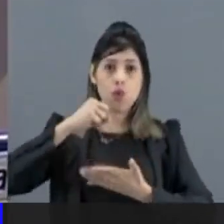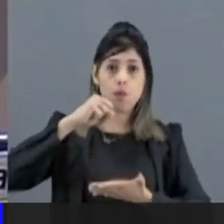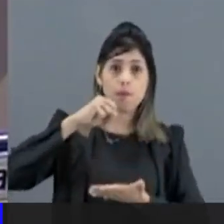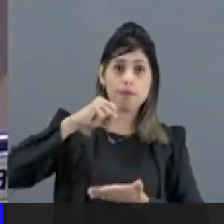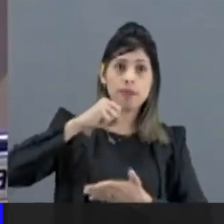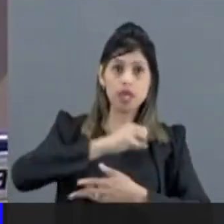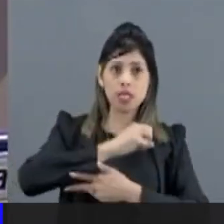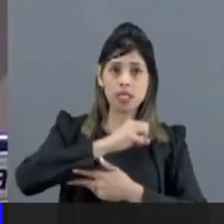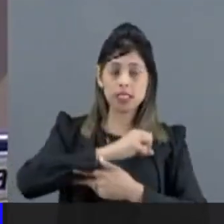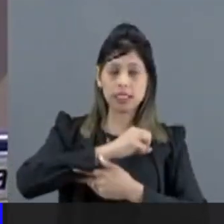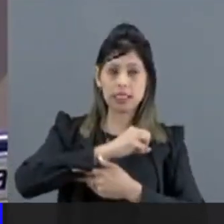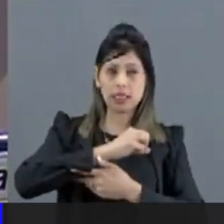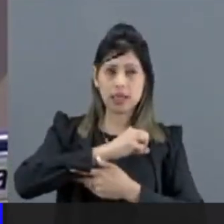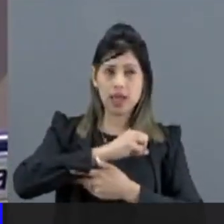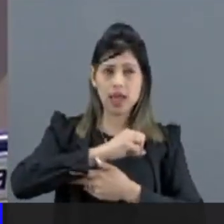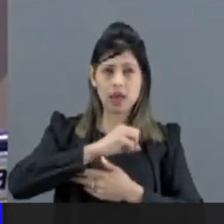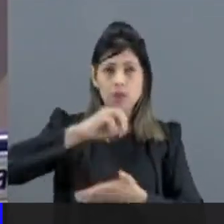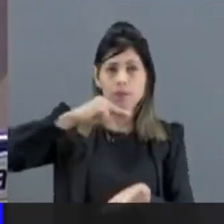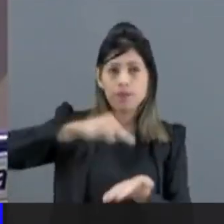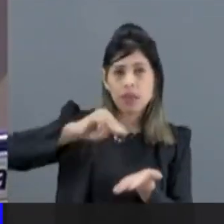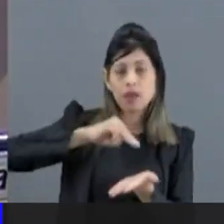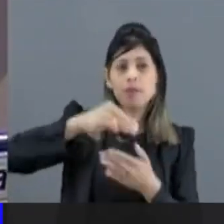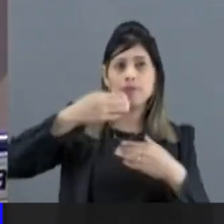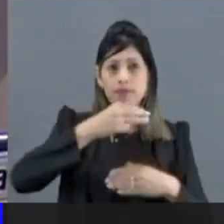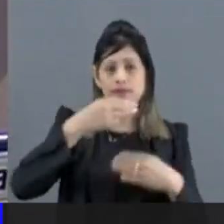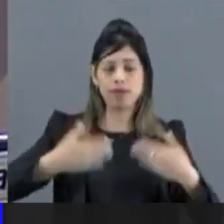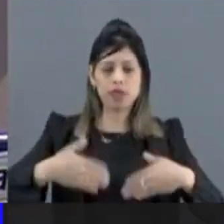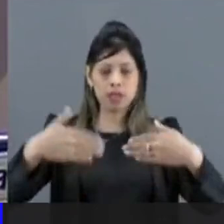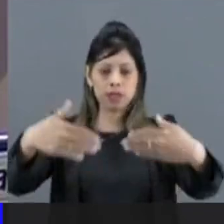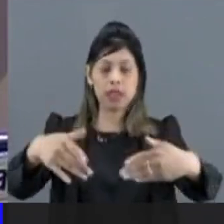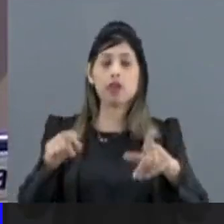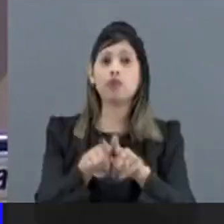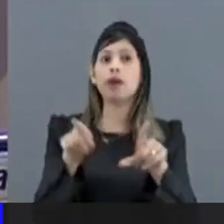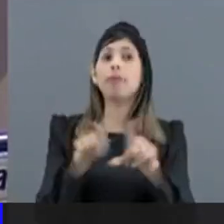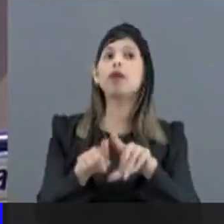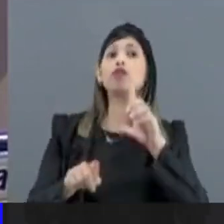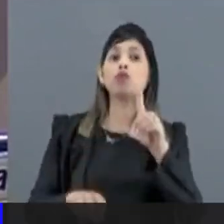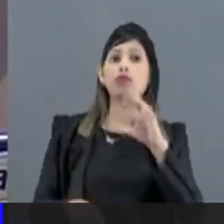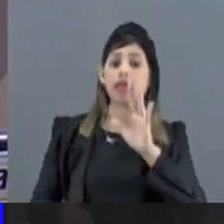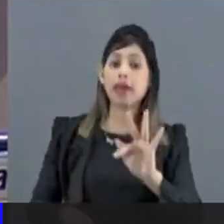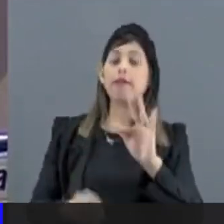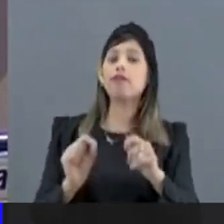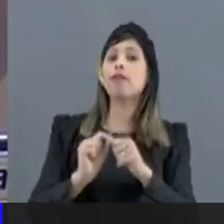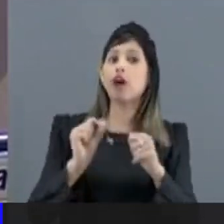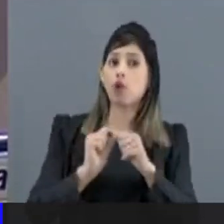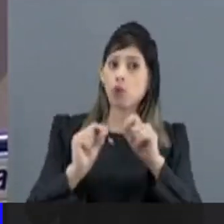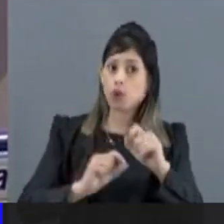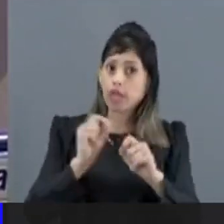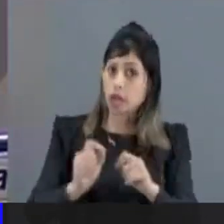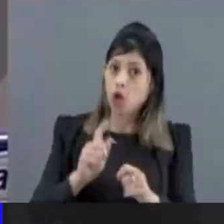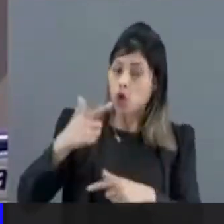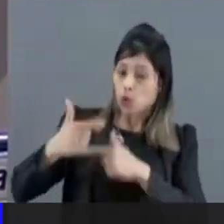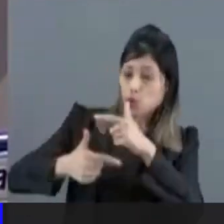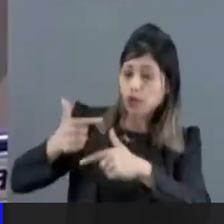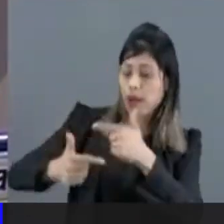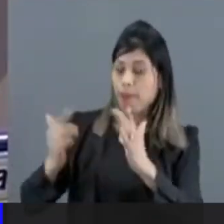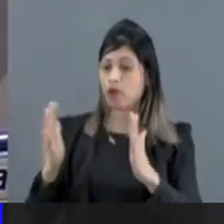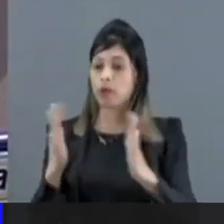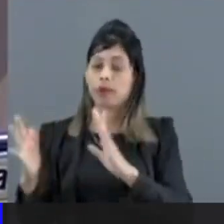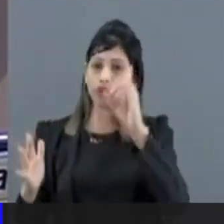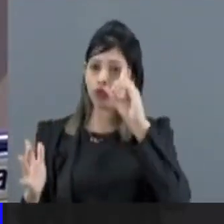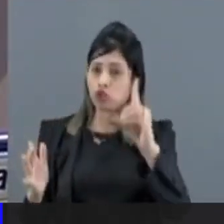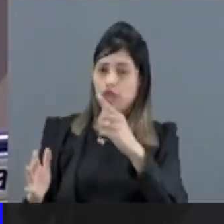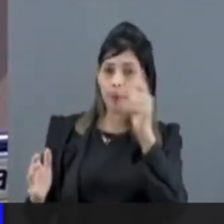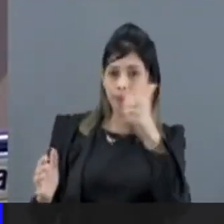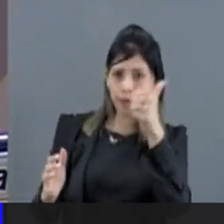2023 assumiu o posto de Secretário de Segurança Pública do Distrito Federal posição que havia ocupado anteriormente entre os dias 1 de